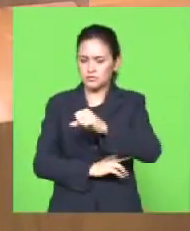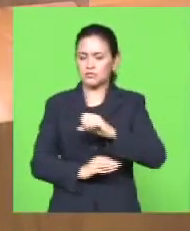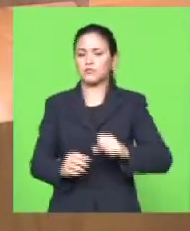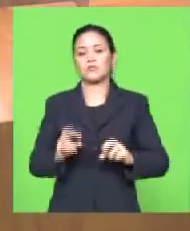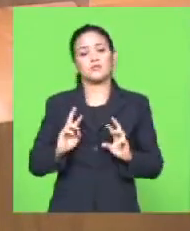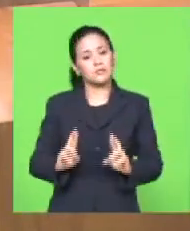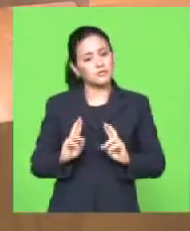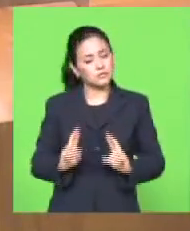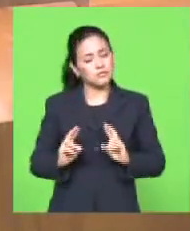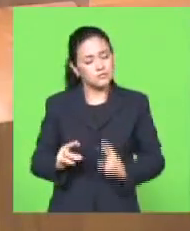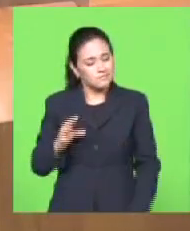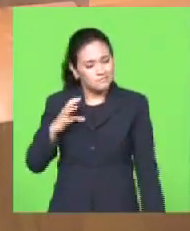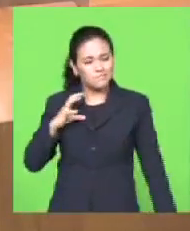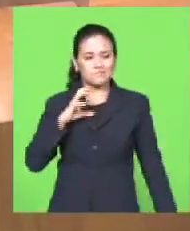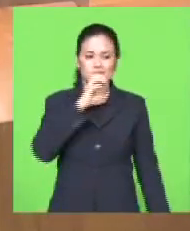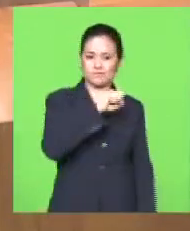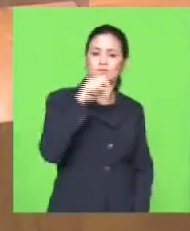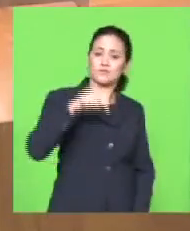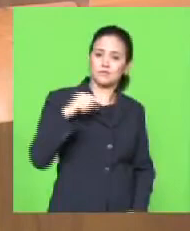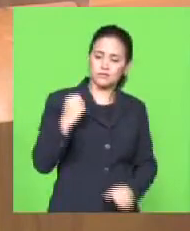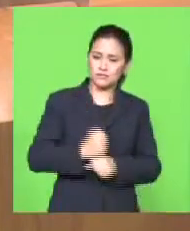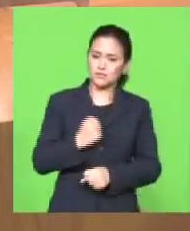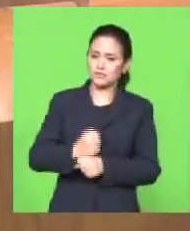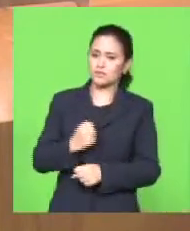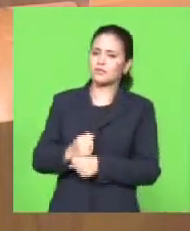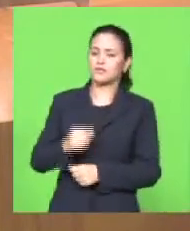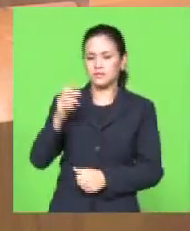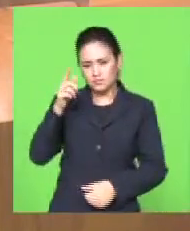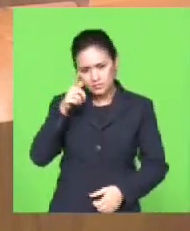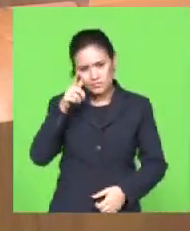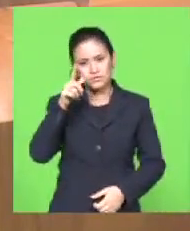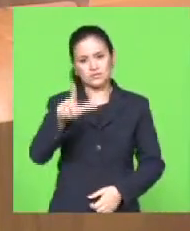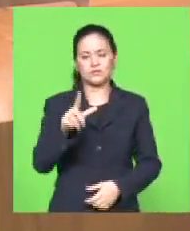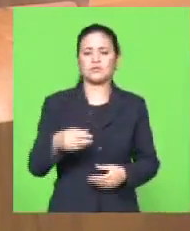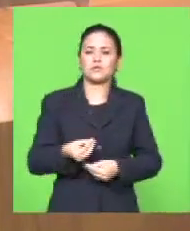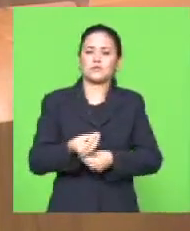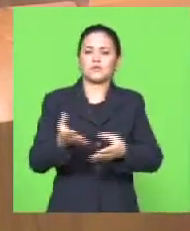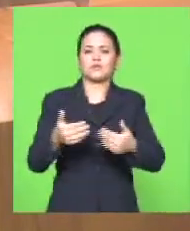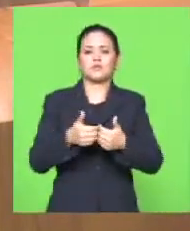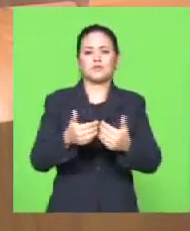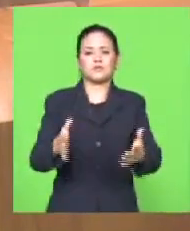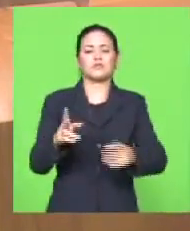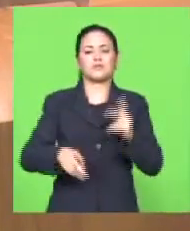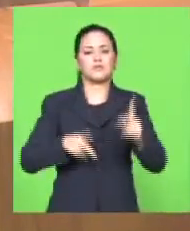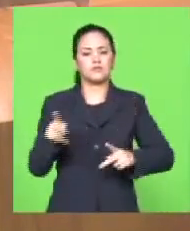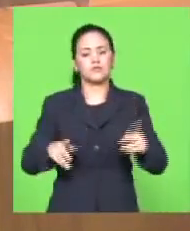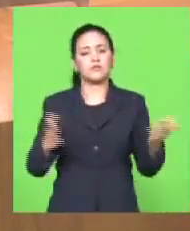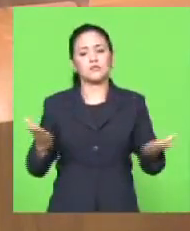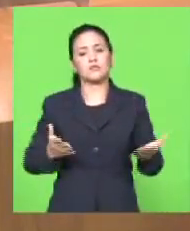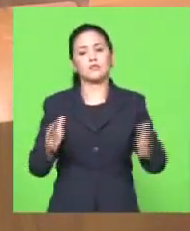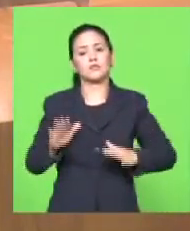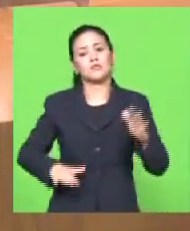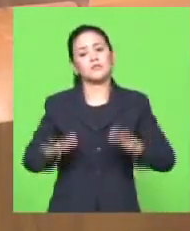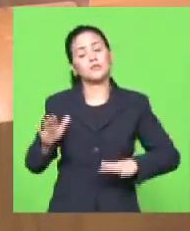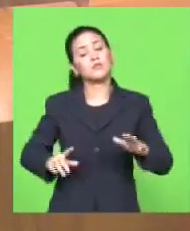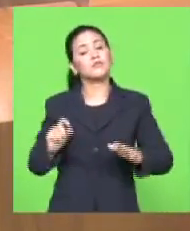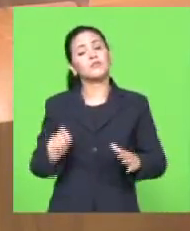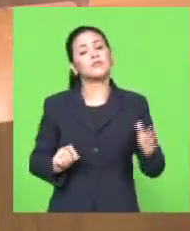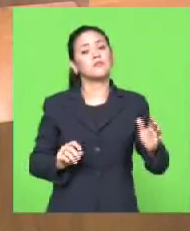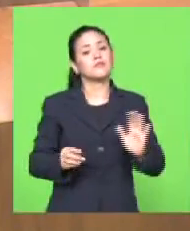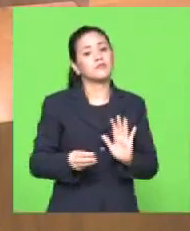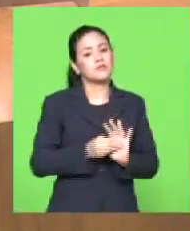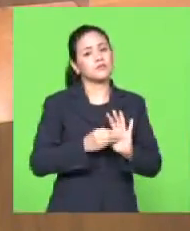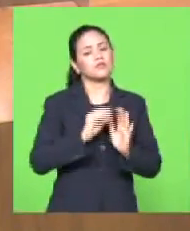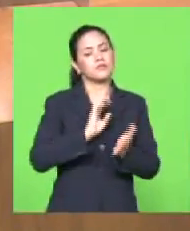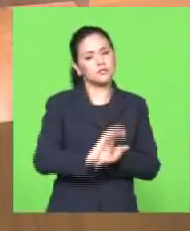mais rápido possível, ainda esse ano, seja recuperada e concluída e entregue à população, porque só vai depender agora da liberação das emendas.